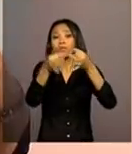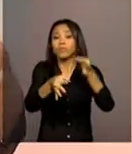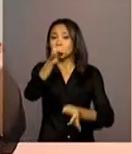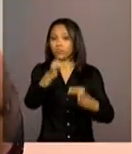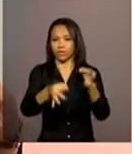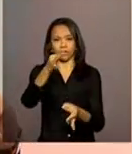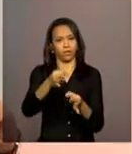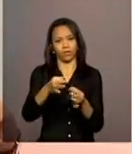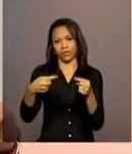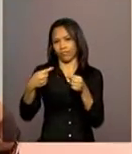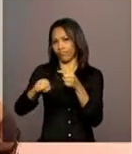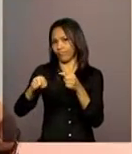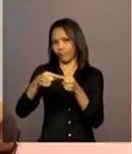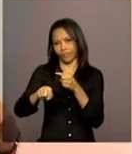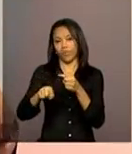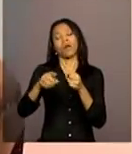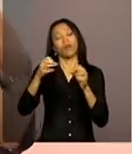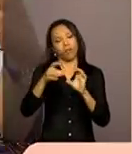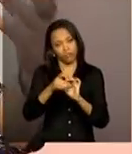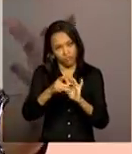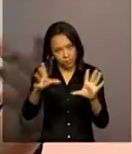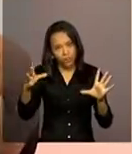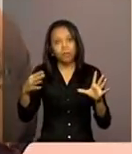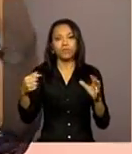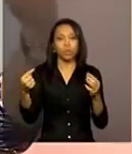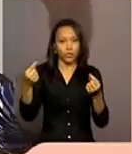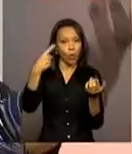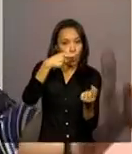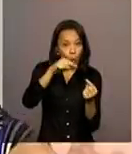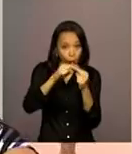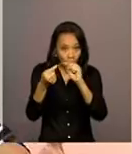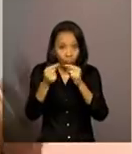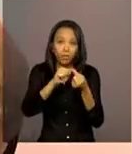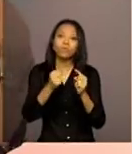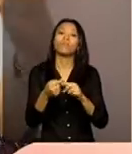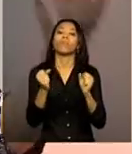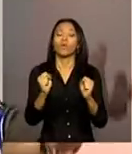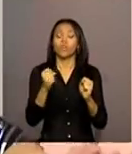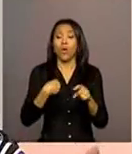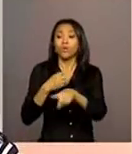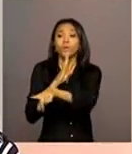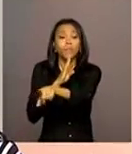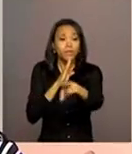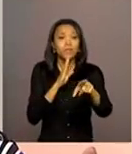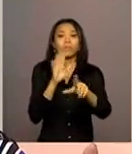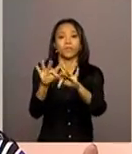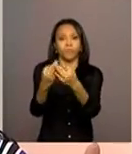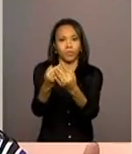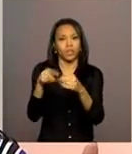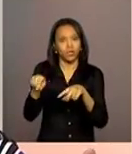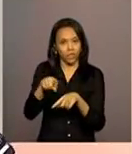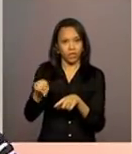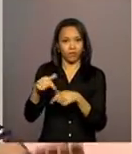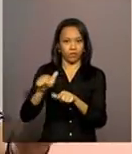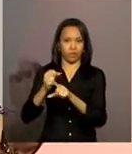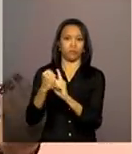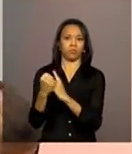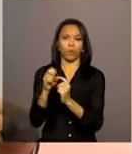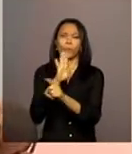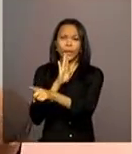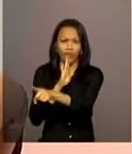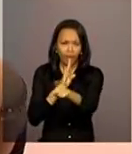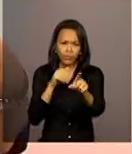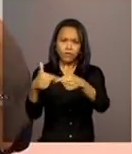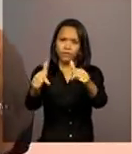impede um trabalho articulado muitas vezes nós conhecemos as famílias nós estamos nos territórios né Nós